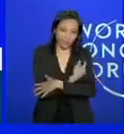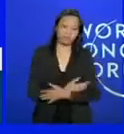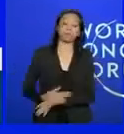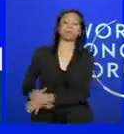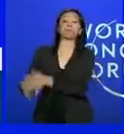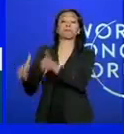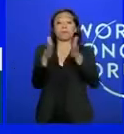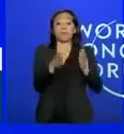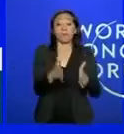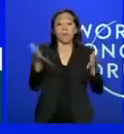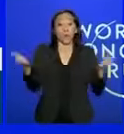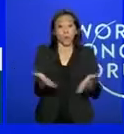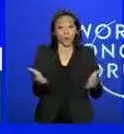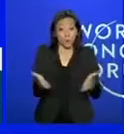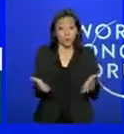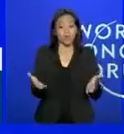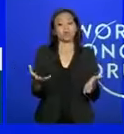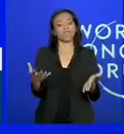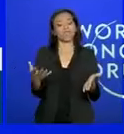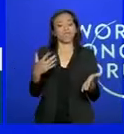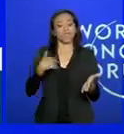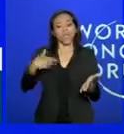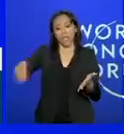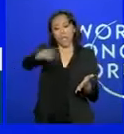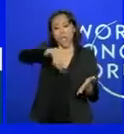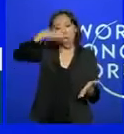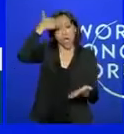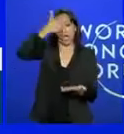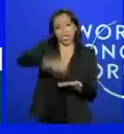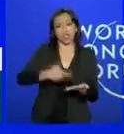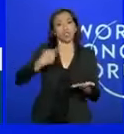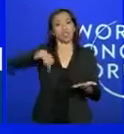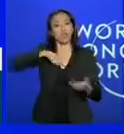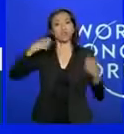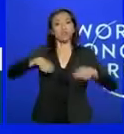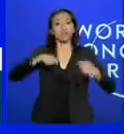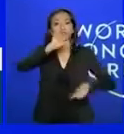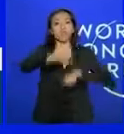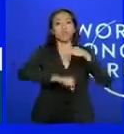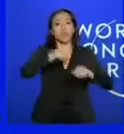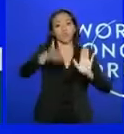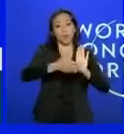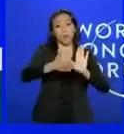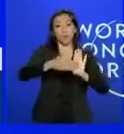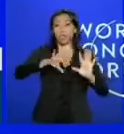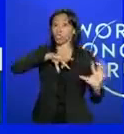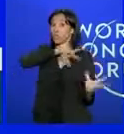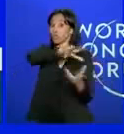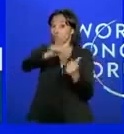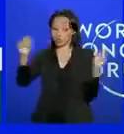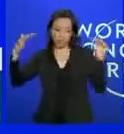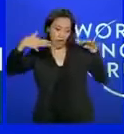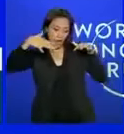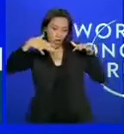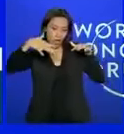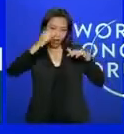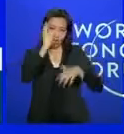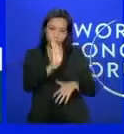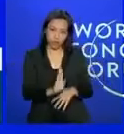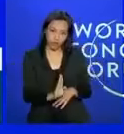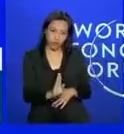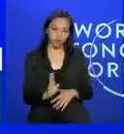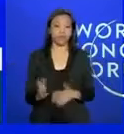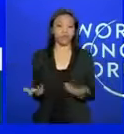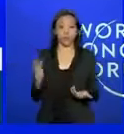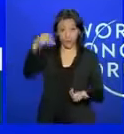Gozamos de credibilidade para fazer as reformas que precisamos e que o mundo espera de todos nós. Aqui